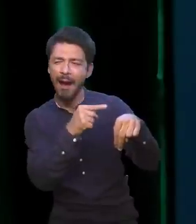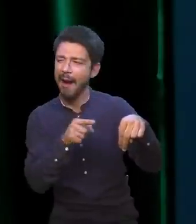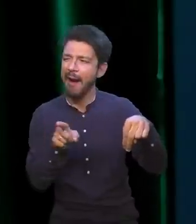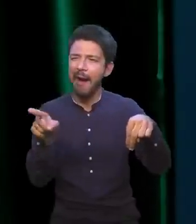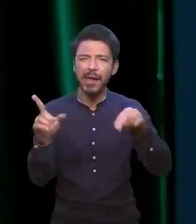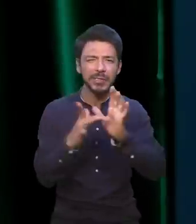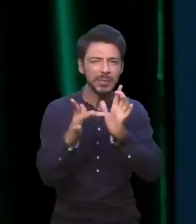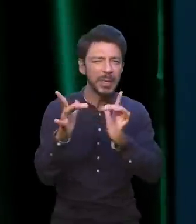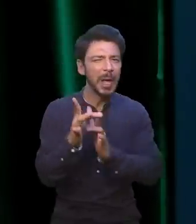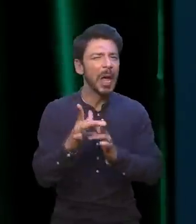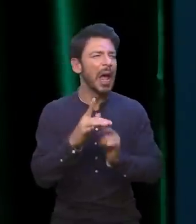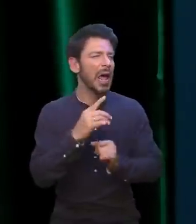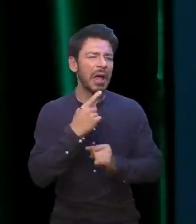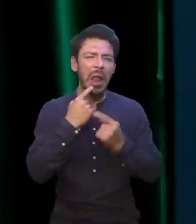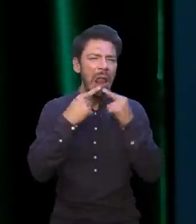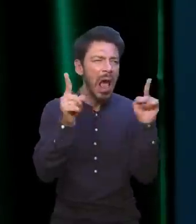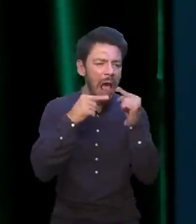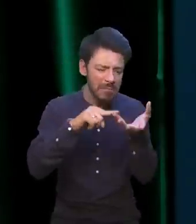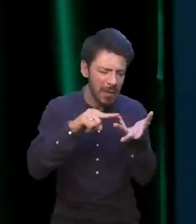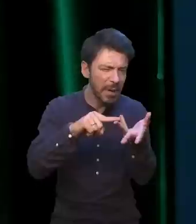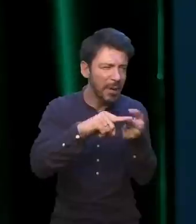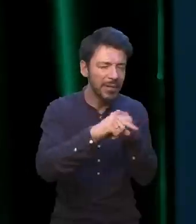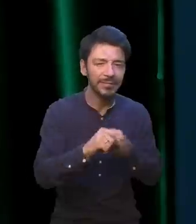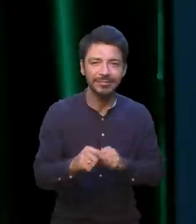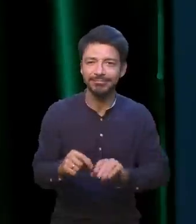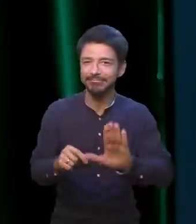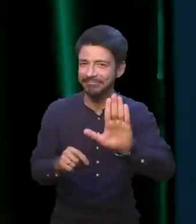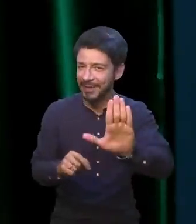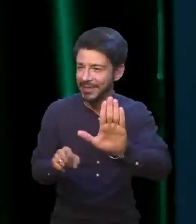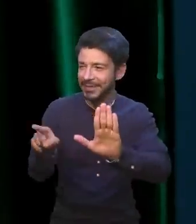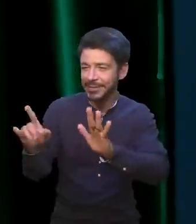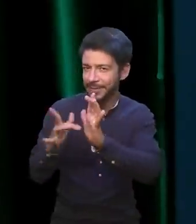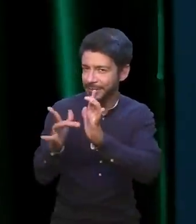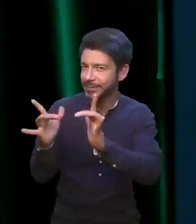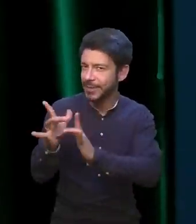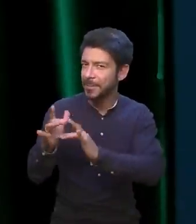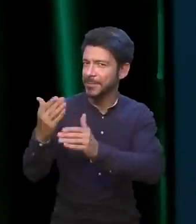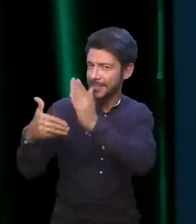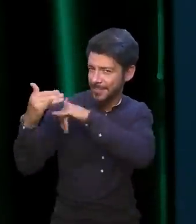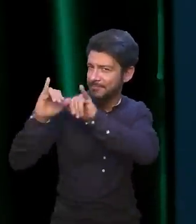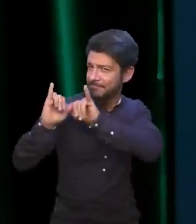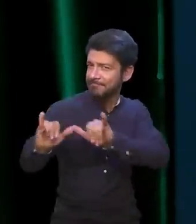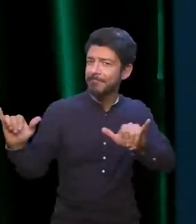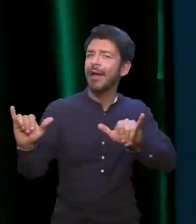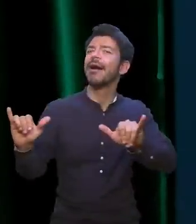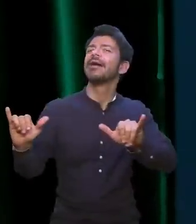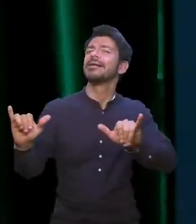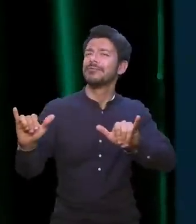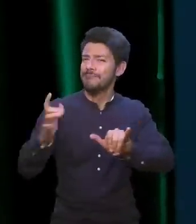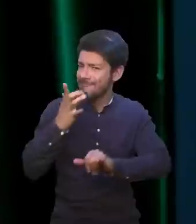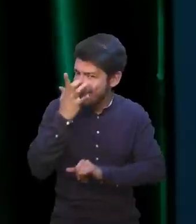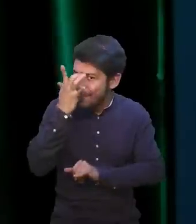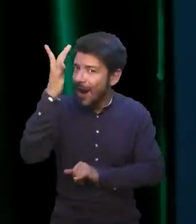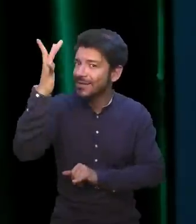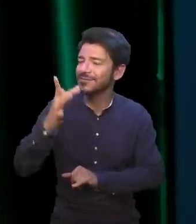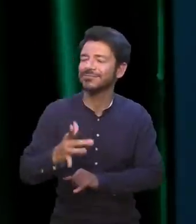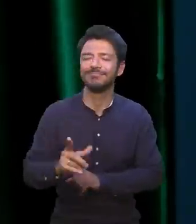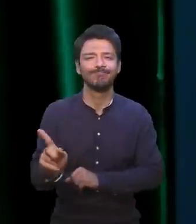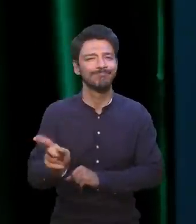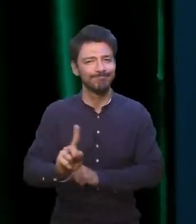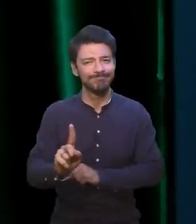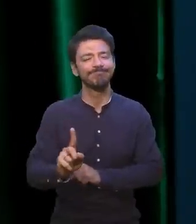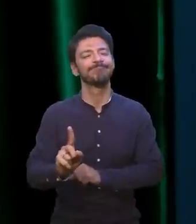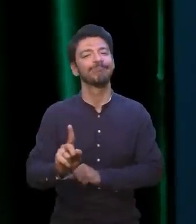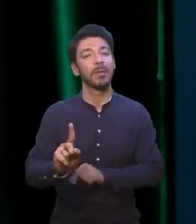fácil. Ele muitas vezes deixou muito claro que seriam lutas desafiadoras, difíceis, mas também nos apresentava